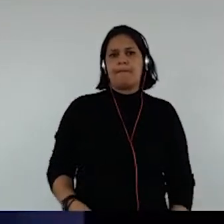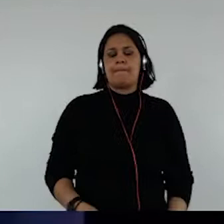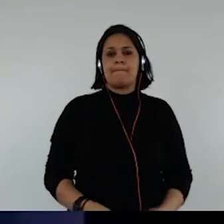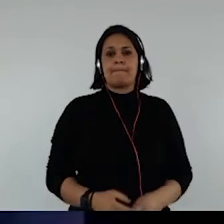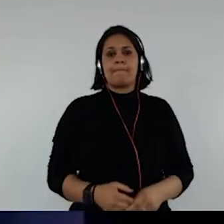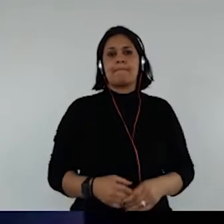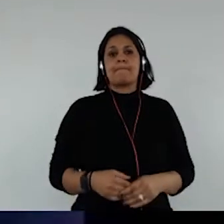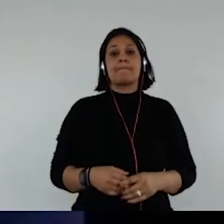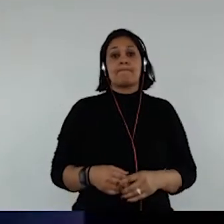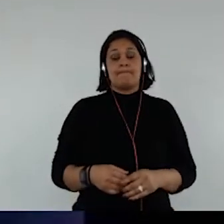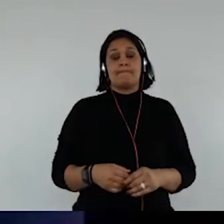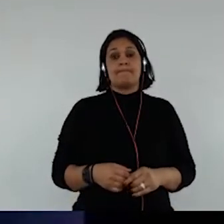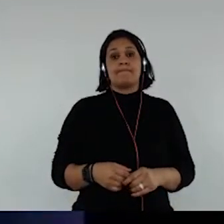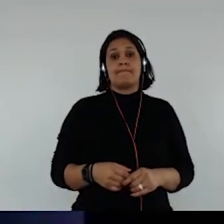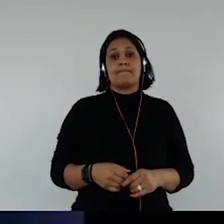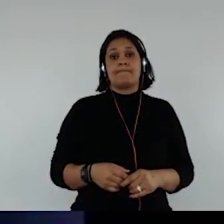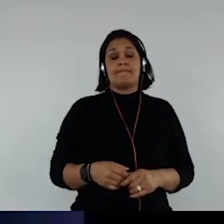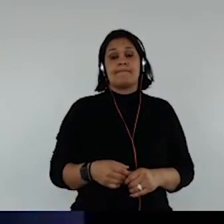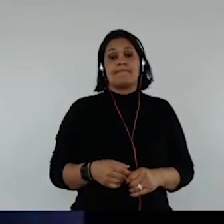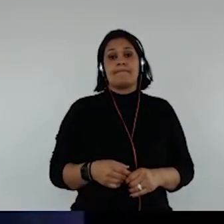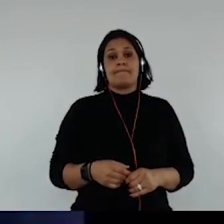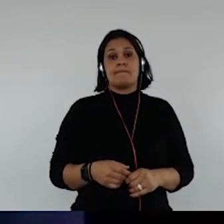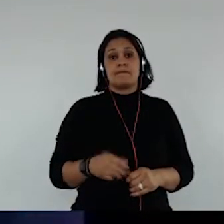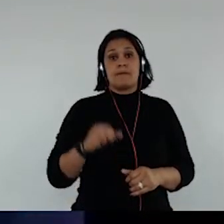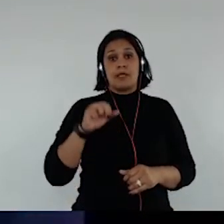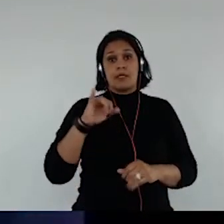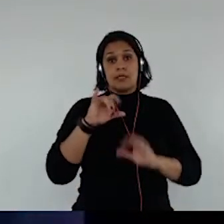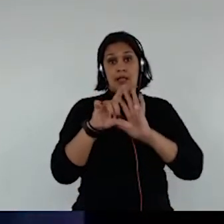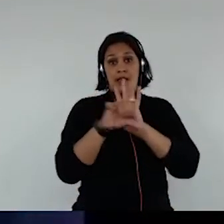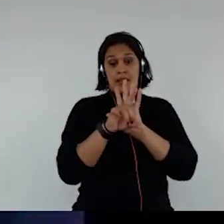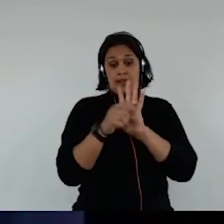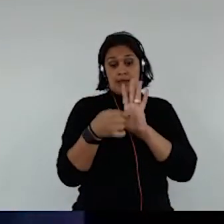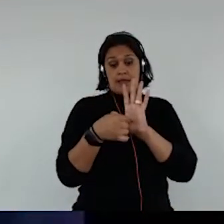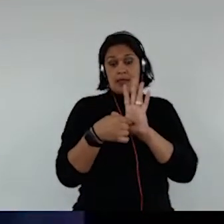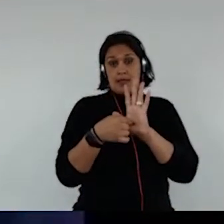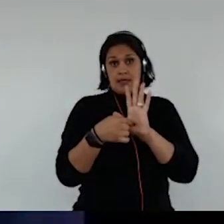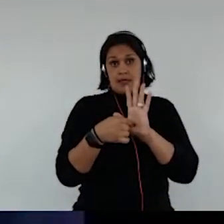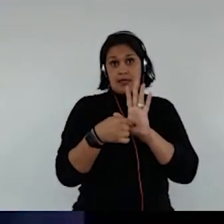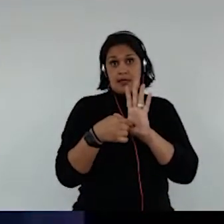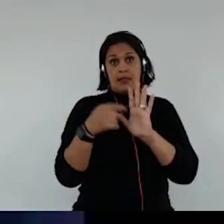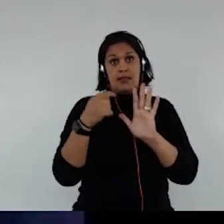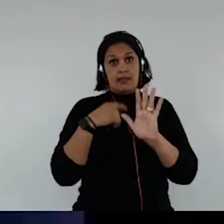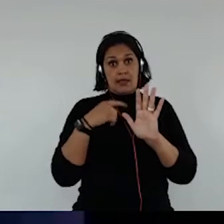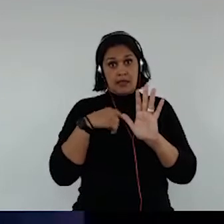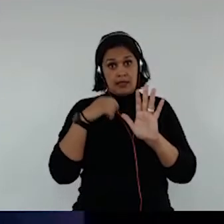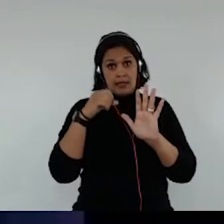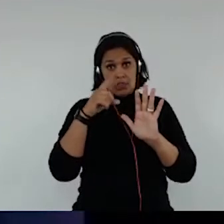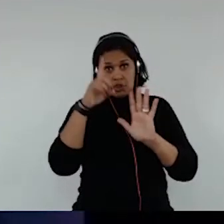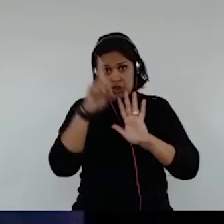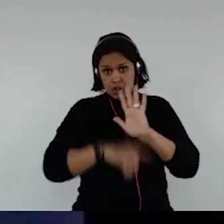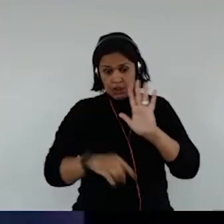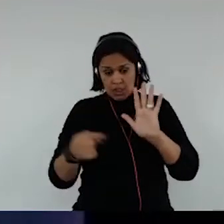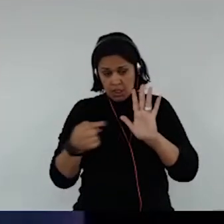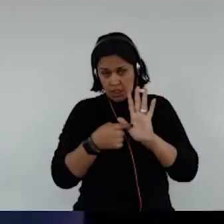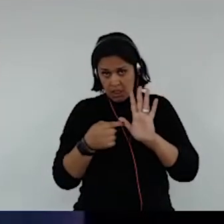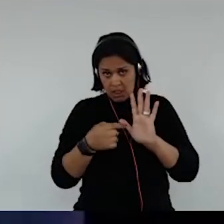atacar aqui se a lei nacional, nosso Código Civil, contempla esse direito de renegociar, e